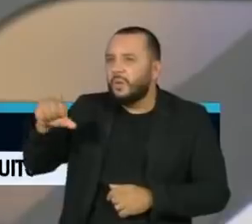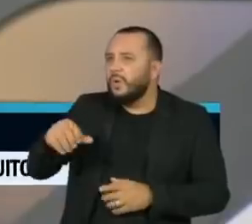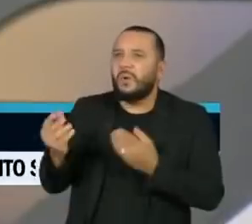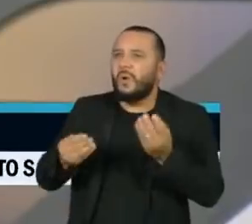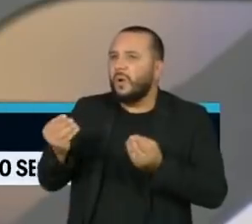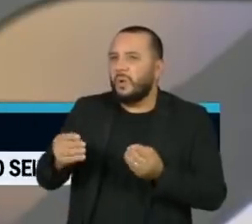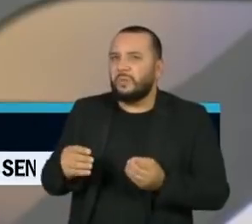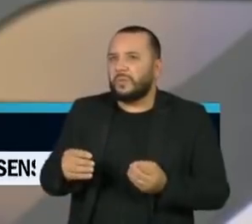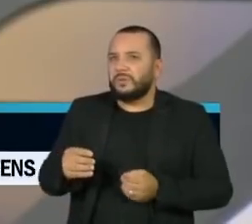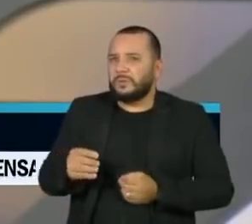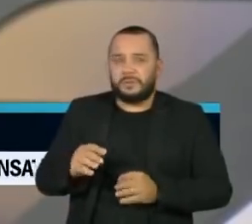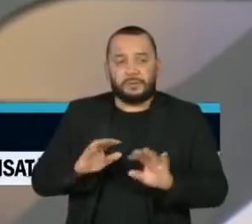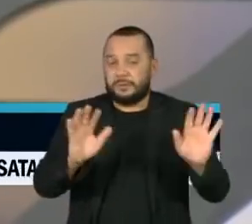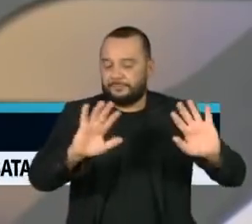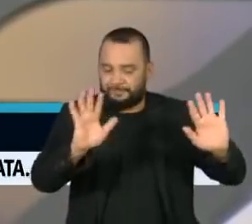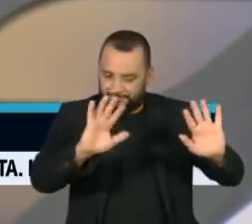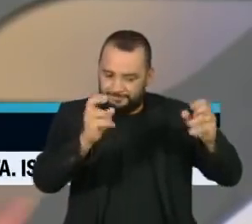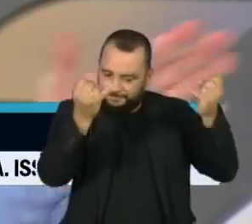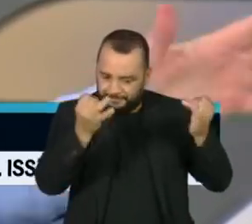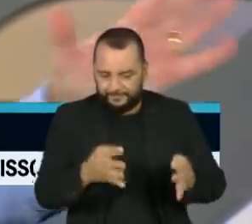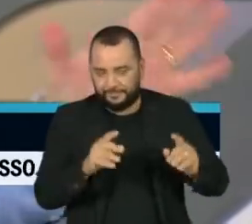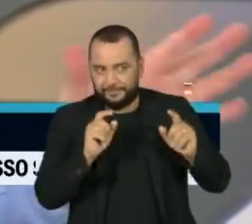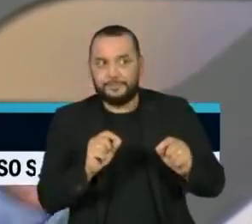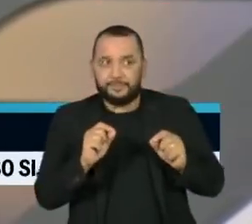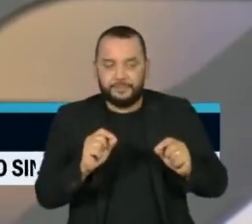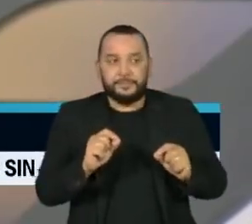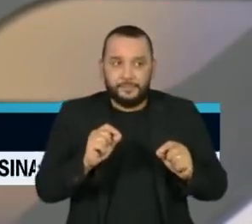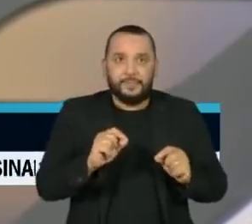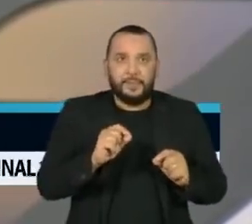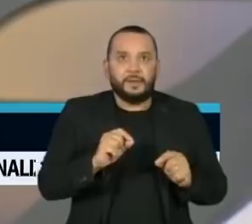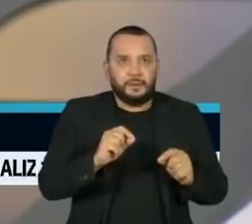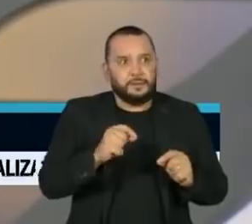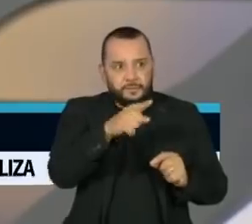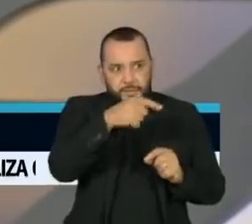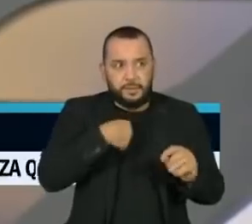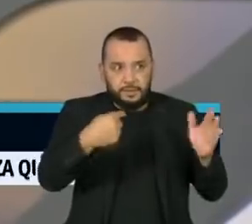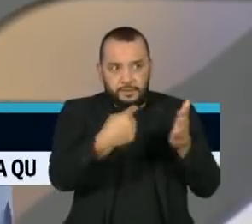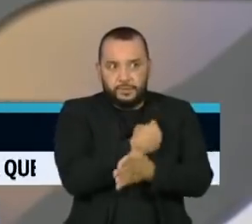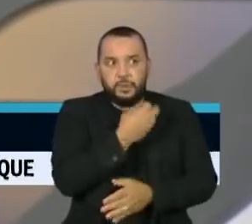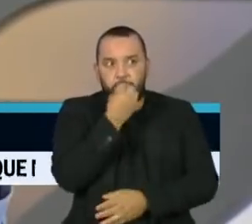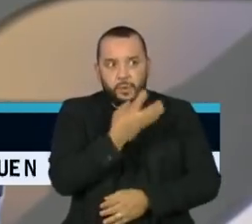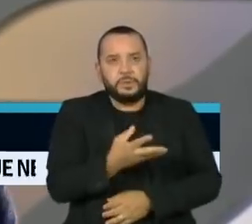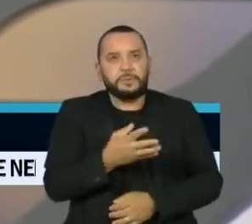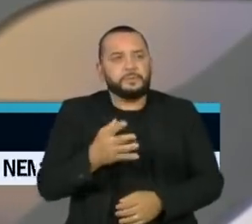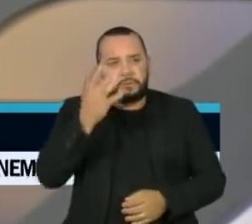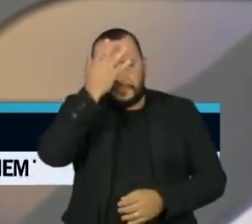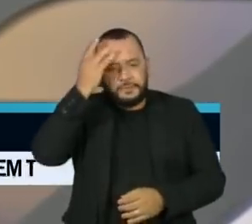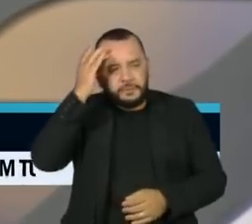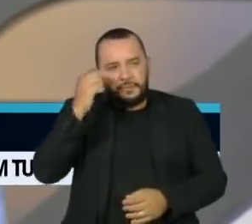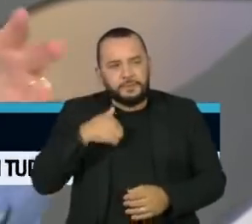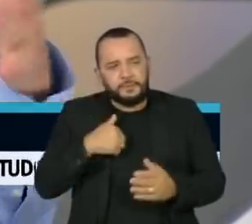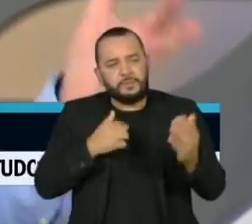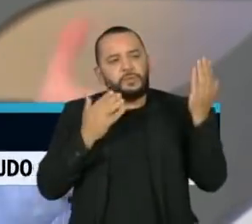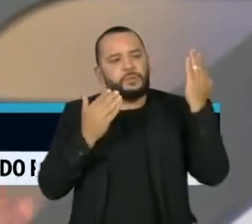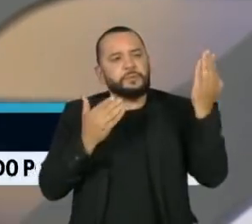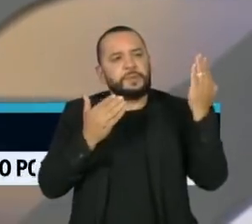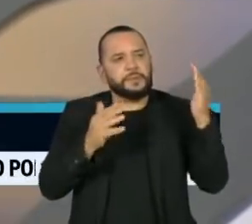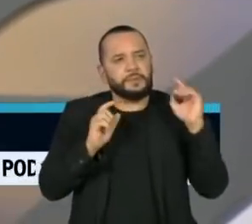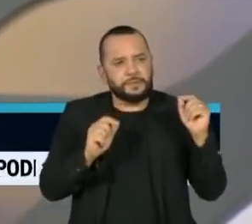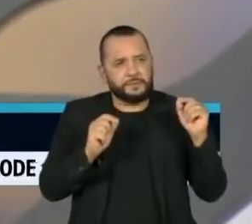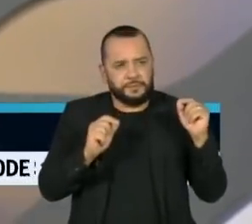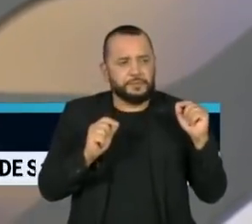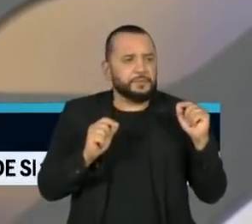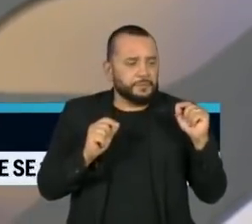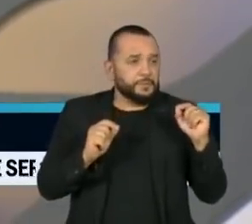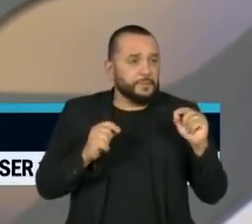valendo? Não. Então, assim, o que existe, isso é muito bem falado, o que você está falando, é aquela suspeita nossa, da